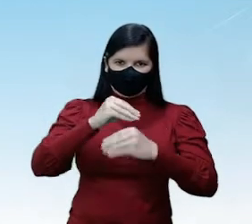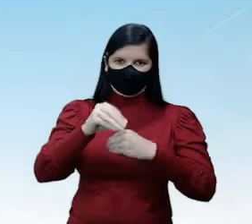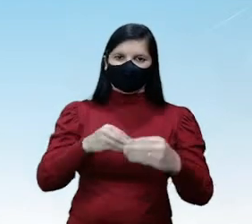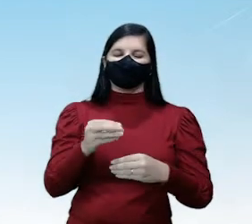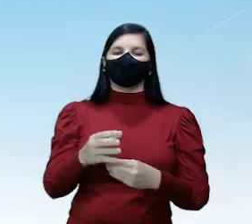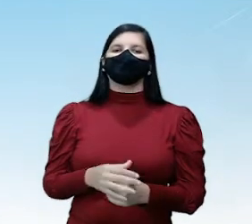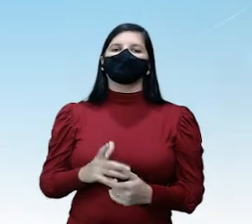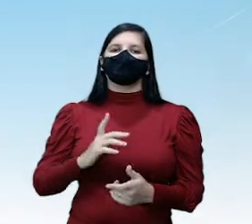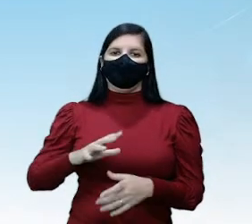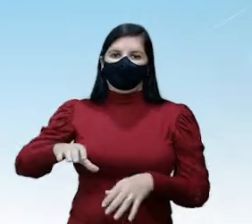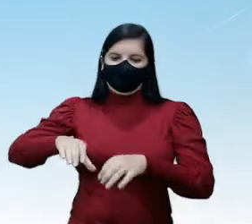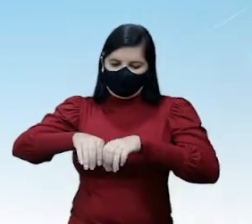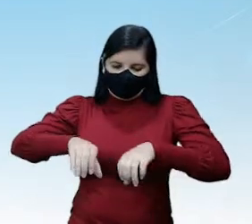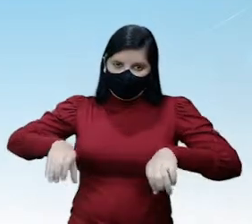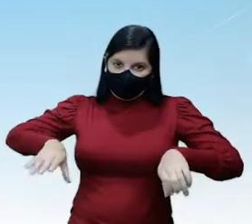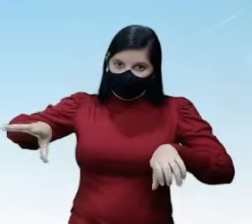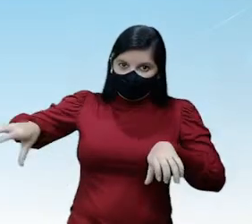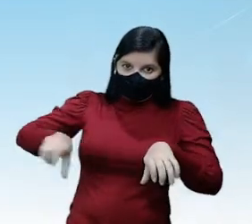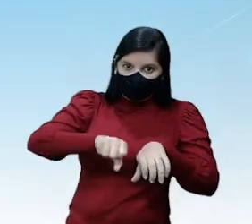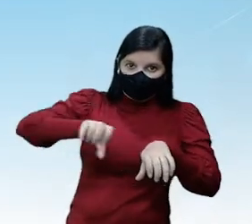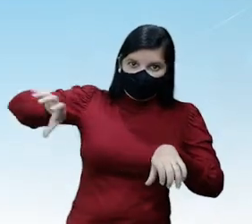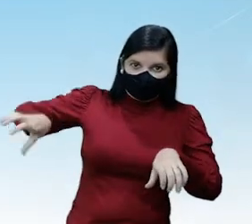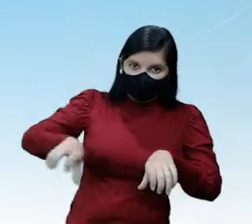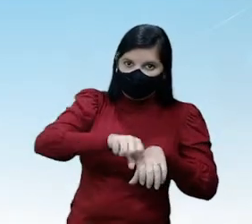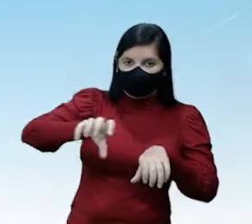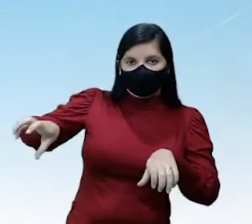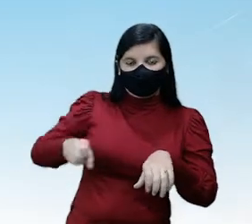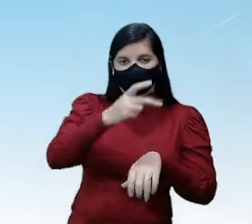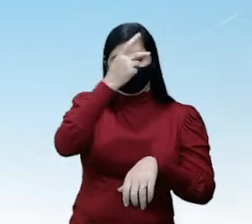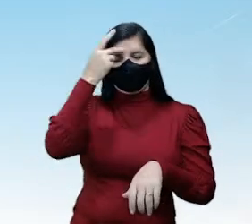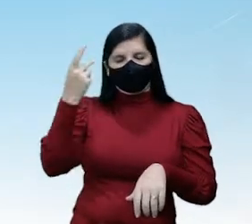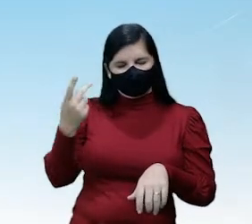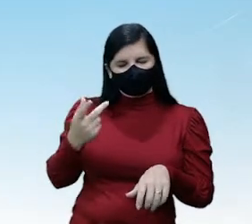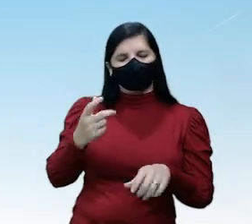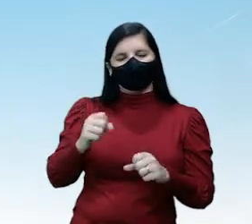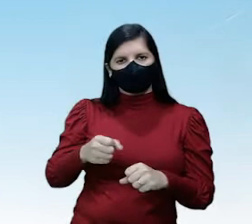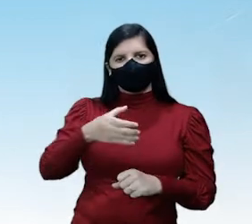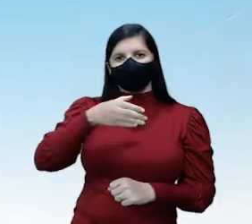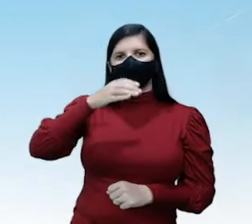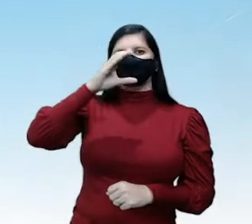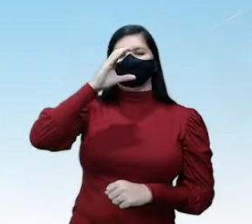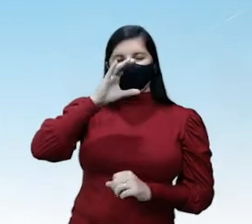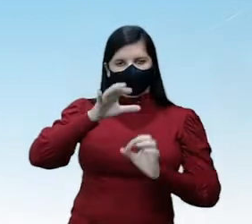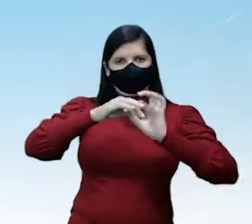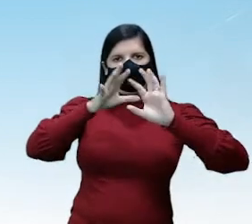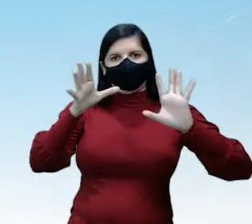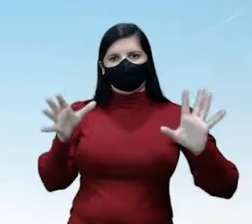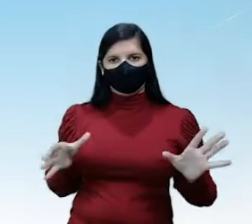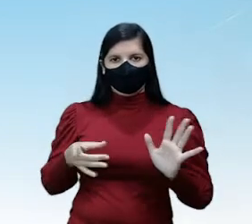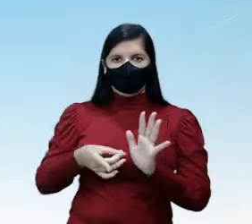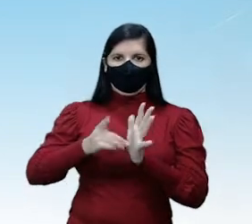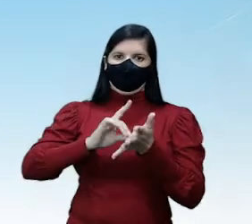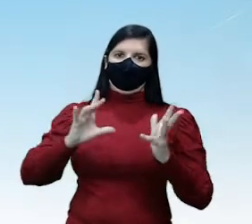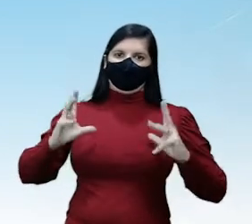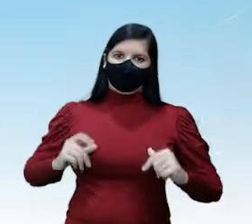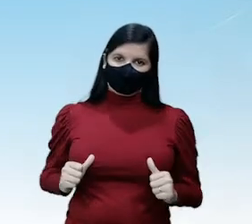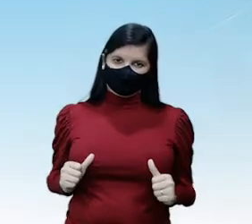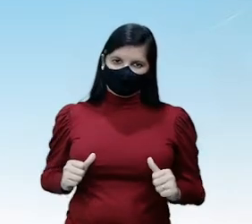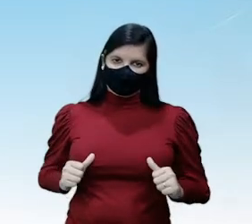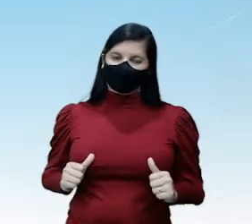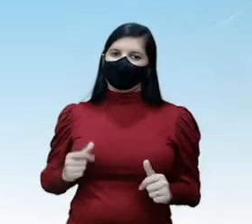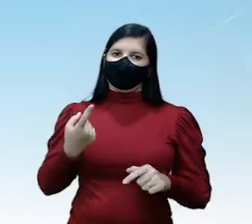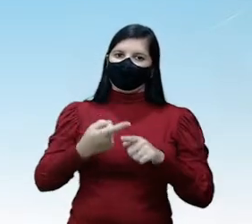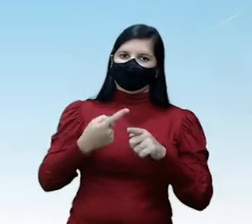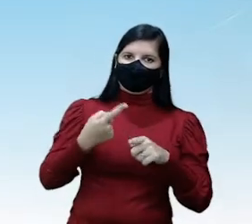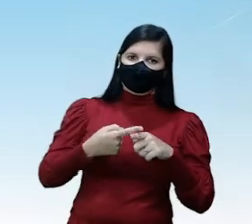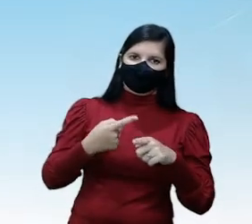na captação também que pode ser consumida pelas pessoas em sua forma bruta, antes do tratamento, pois